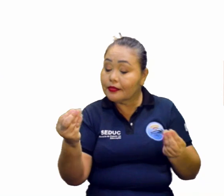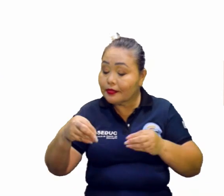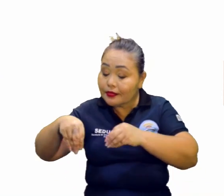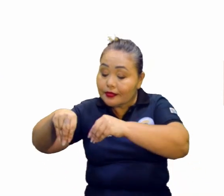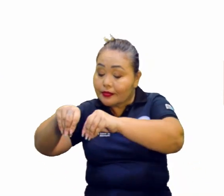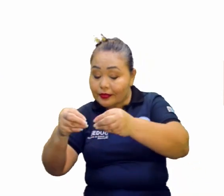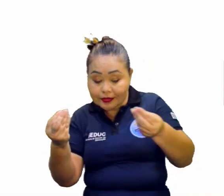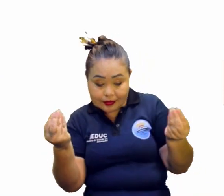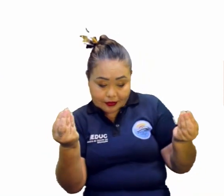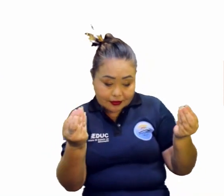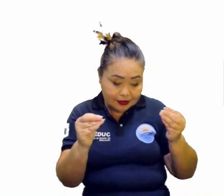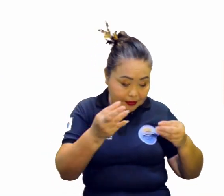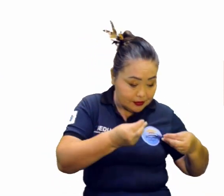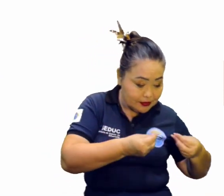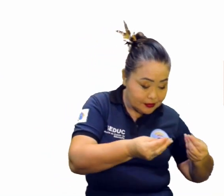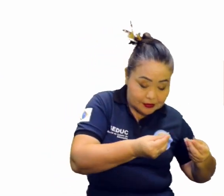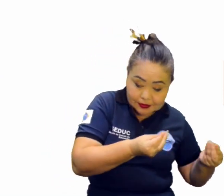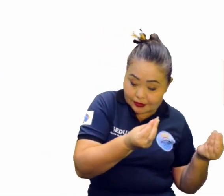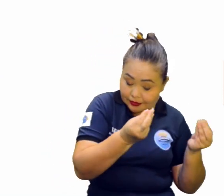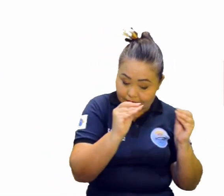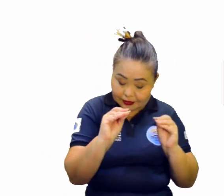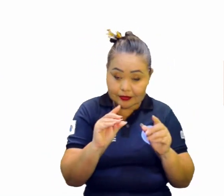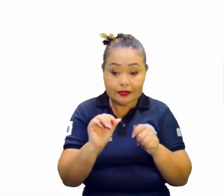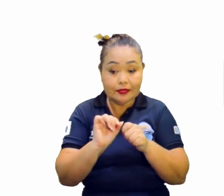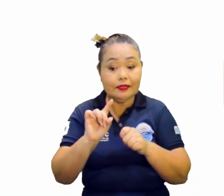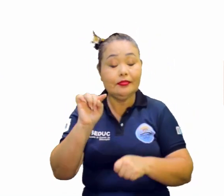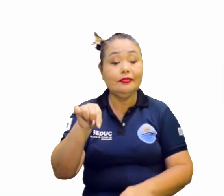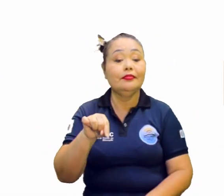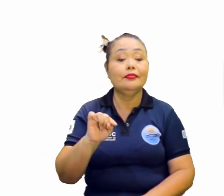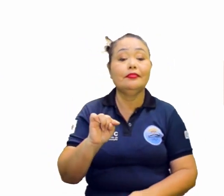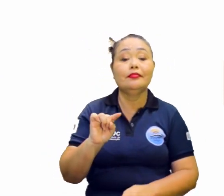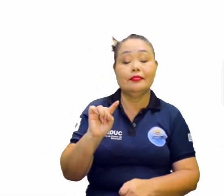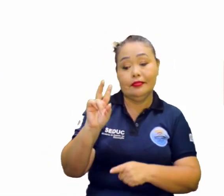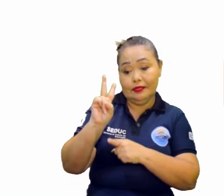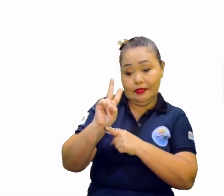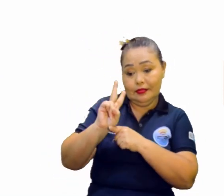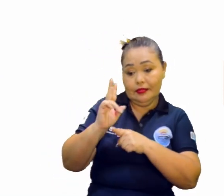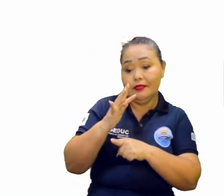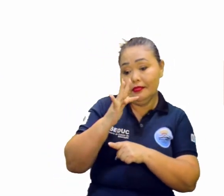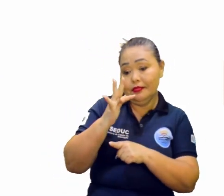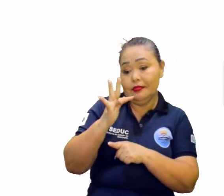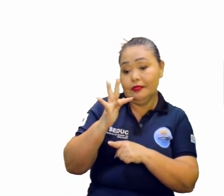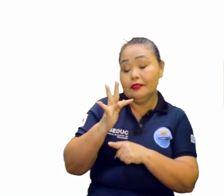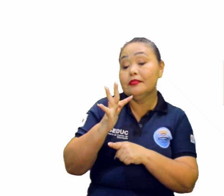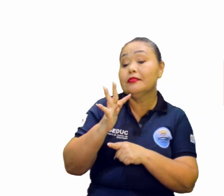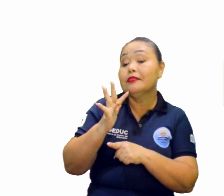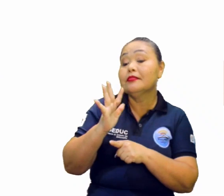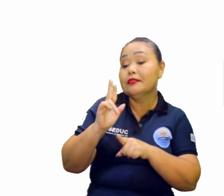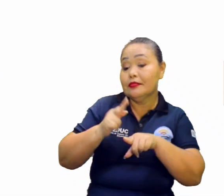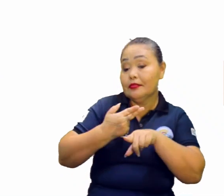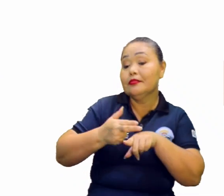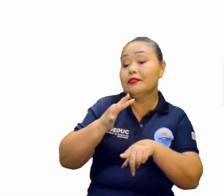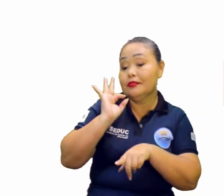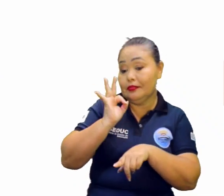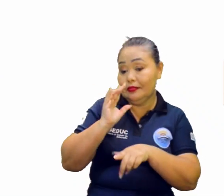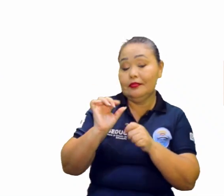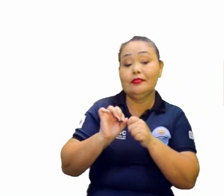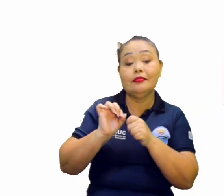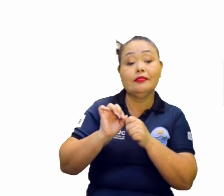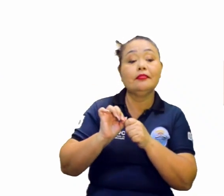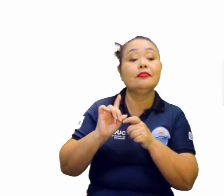executados para esse tipo de cultura, né? Sua aplicação ela é realizada ao redor